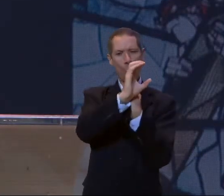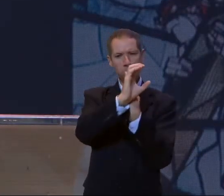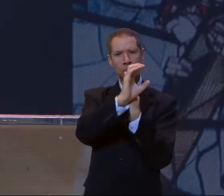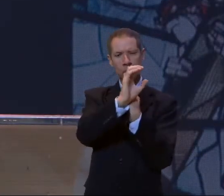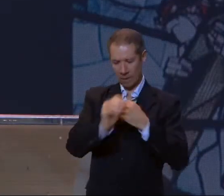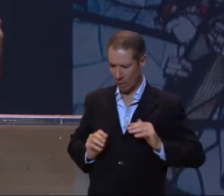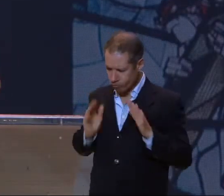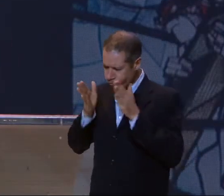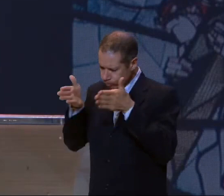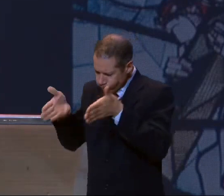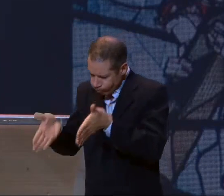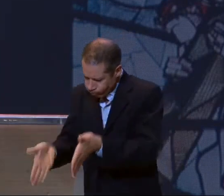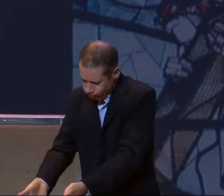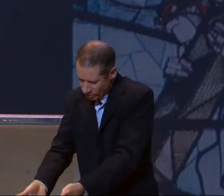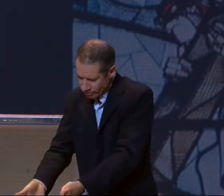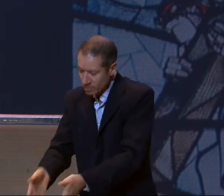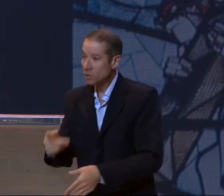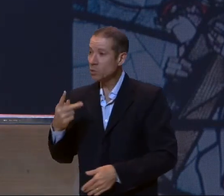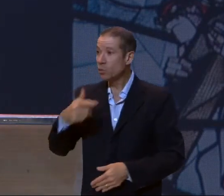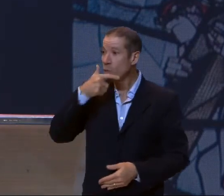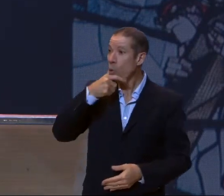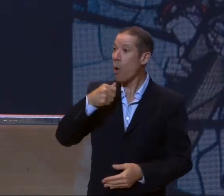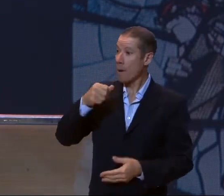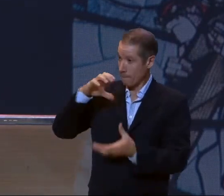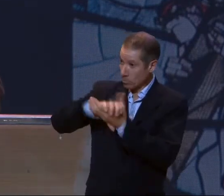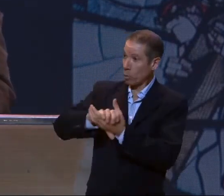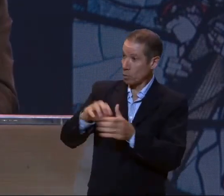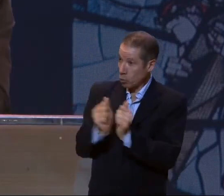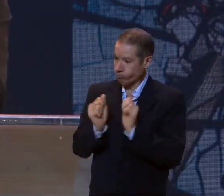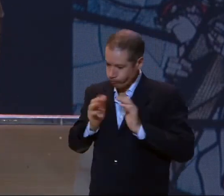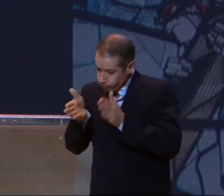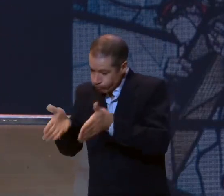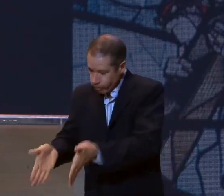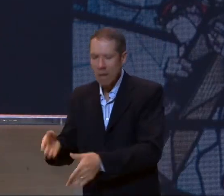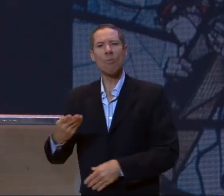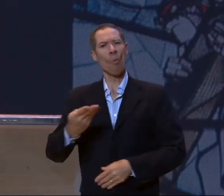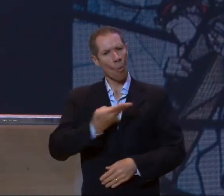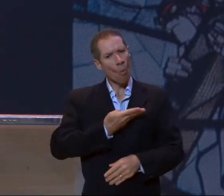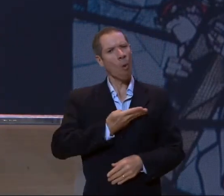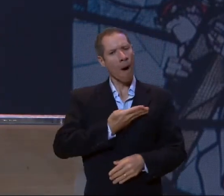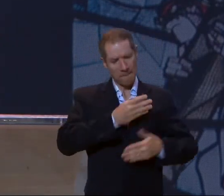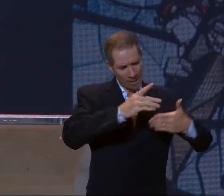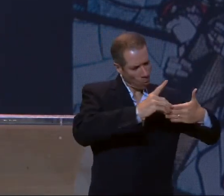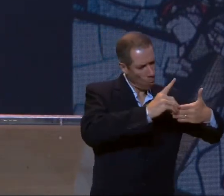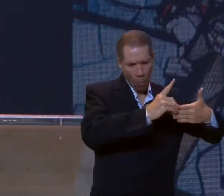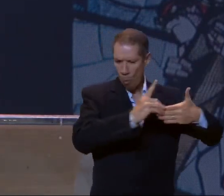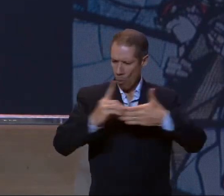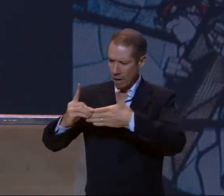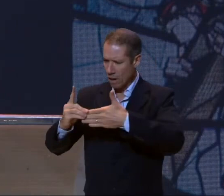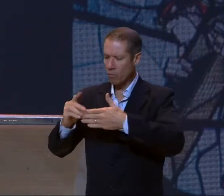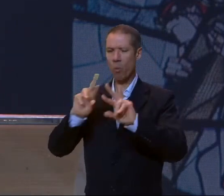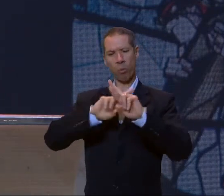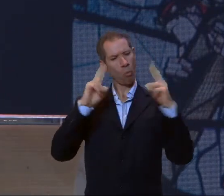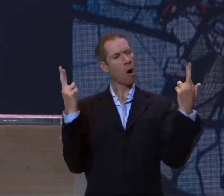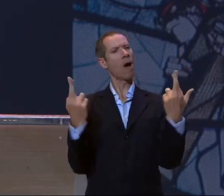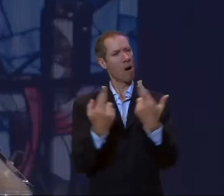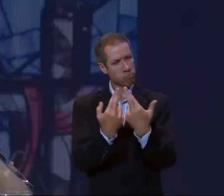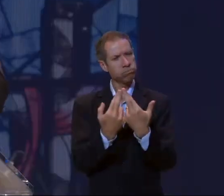sepulcro, Billy Graham, sua esposa. E eu achei interessante, o amigo que me levou ali para uma